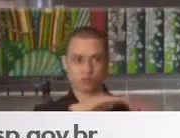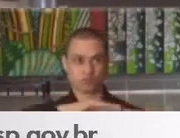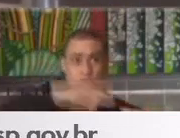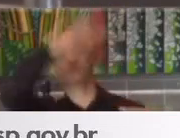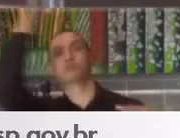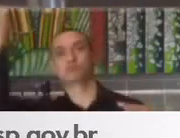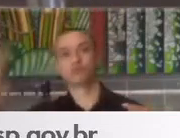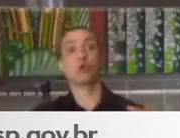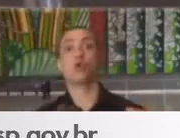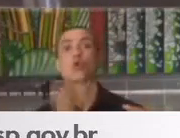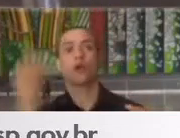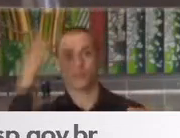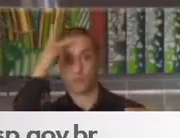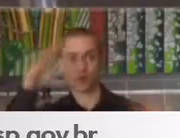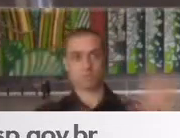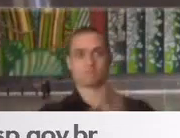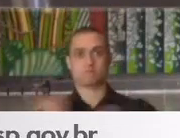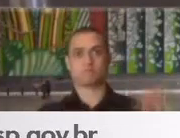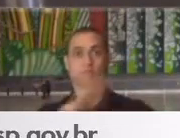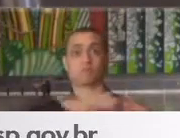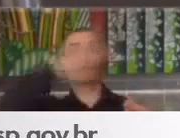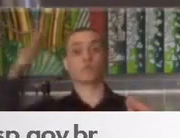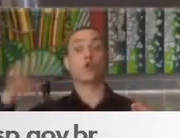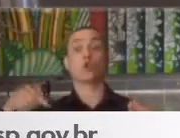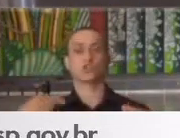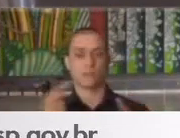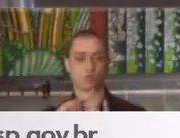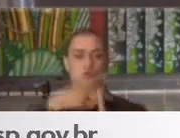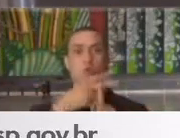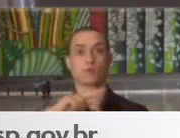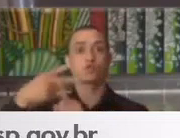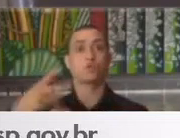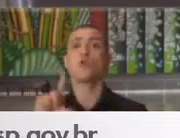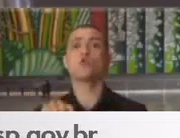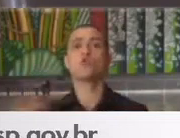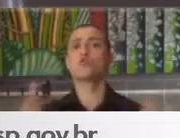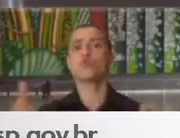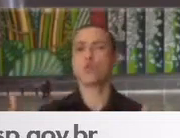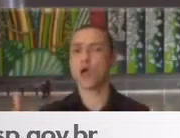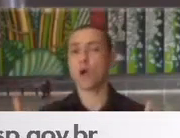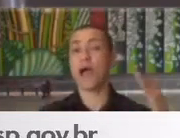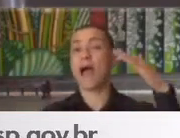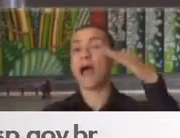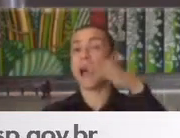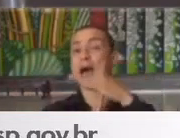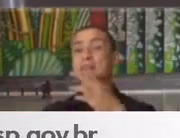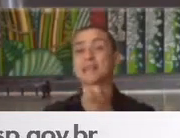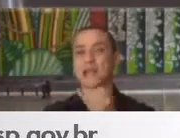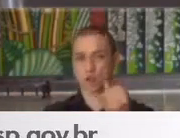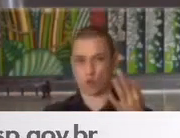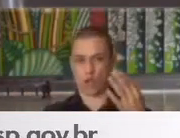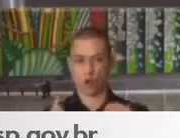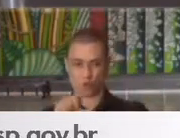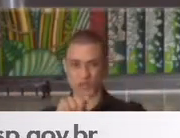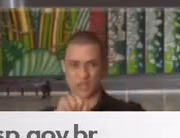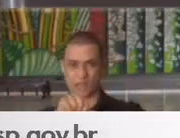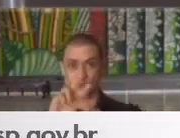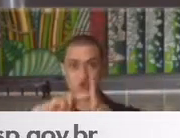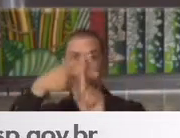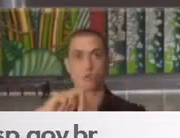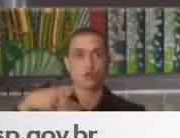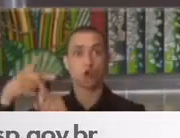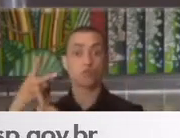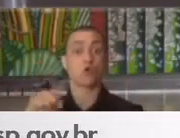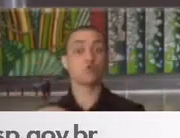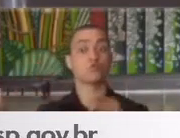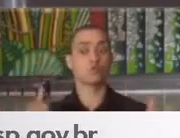casos. Qual é hoje o tempo de duplicação de casos no Estado? Até qual denominador de tempo de duplicação o nosso